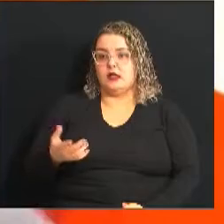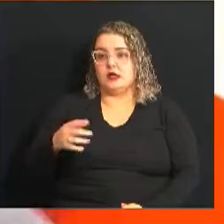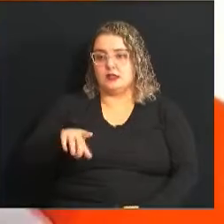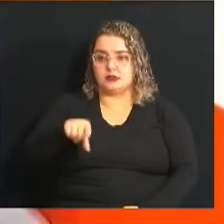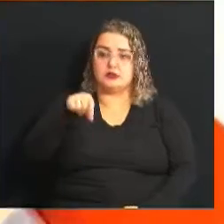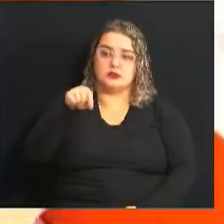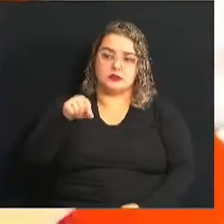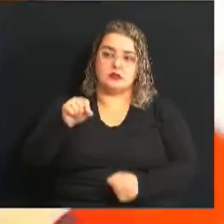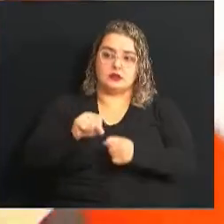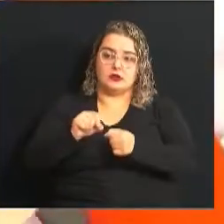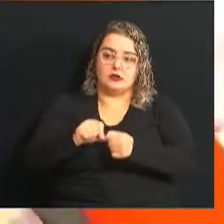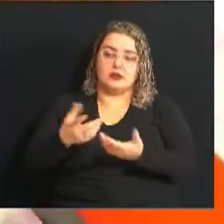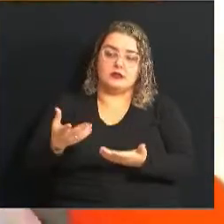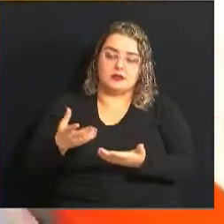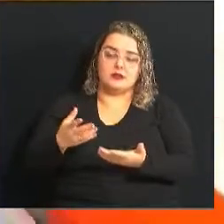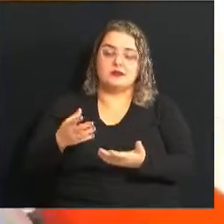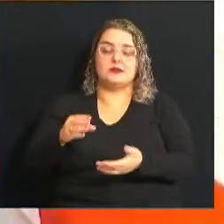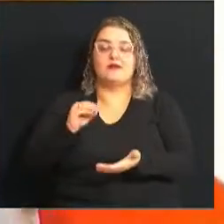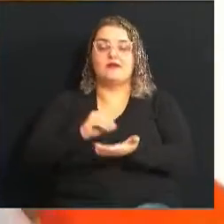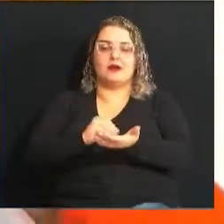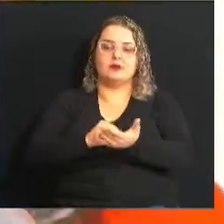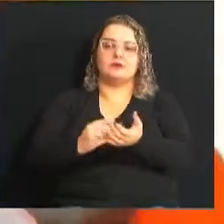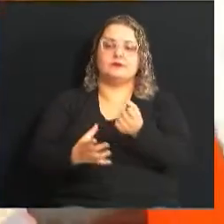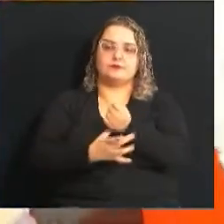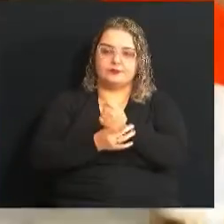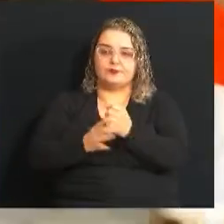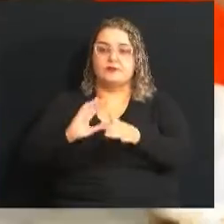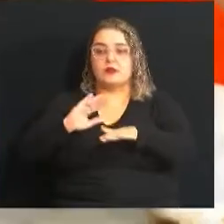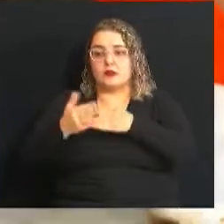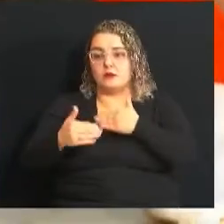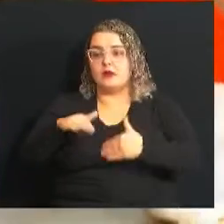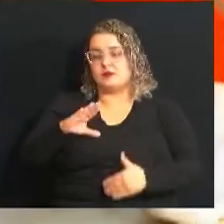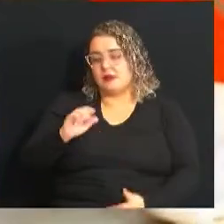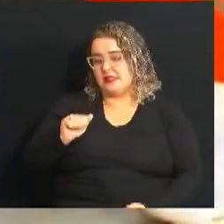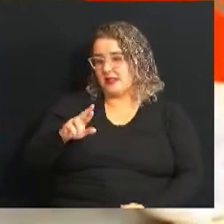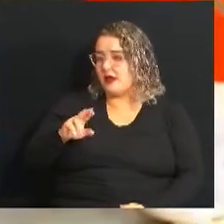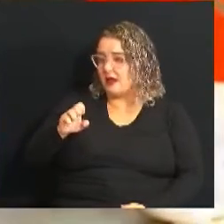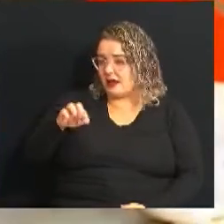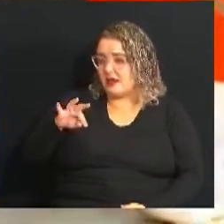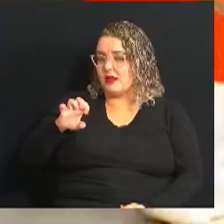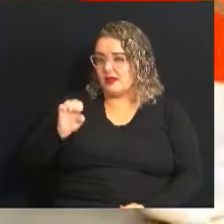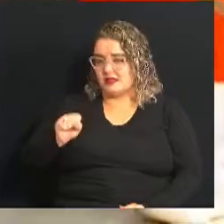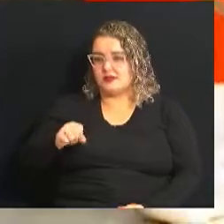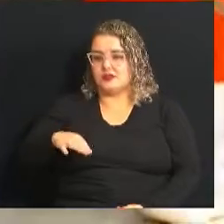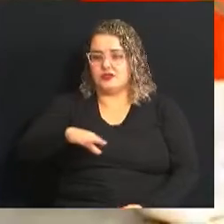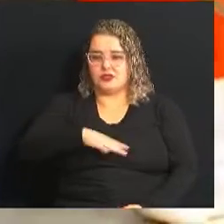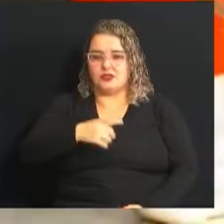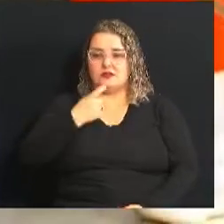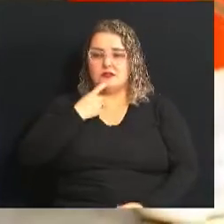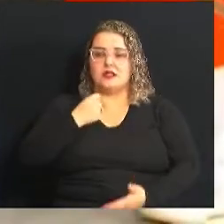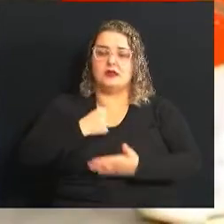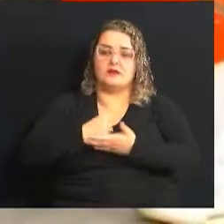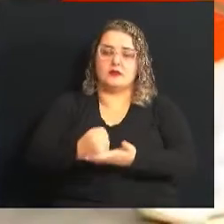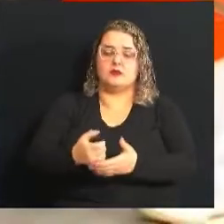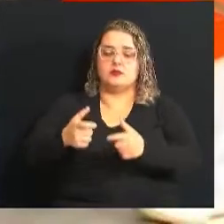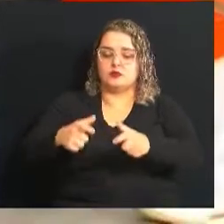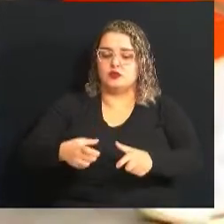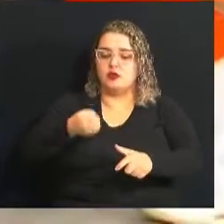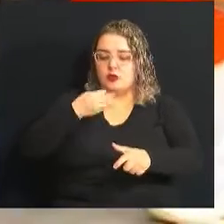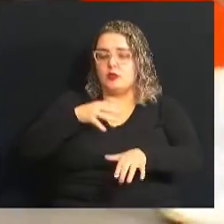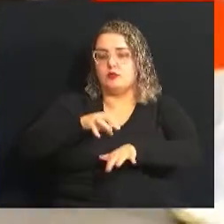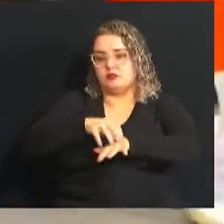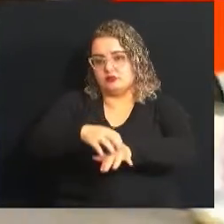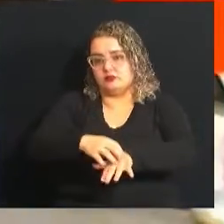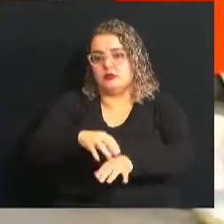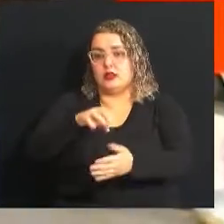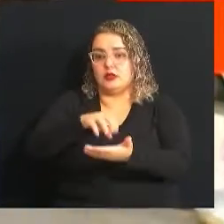dessa insegurança. São os bairros mais carentes de Campinas, onde nós levamos o Bom Prato Móvel. Lá no centro, são